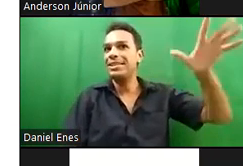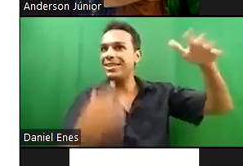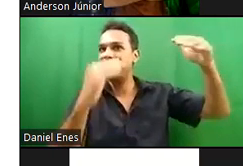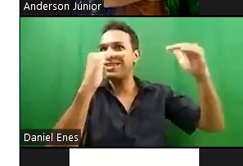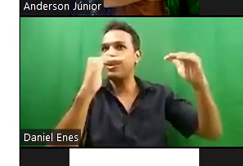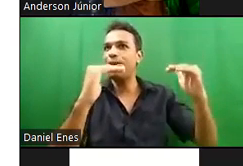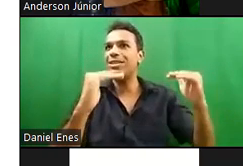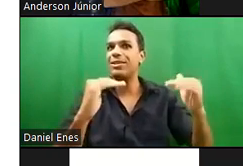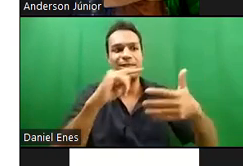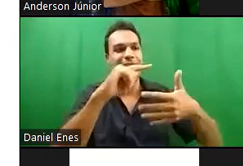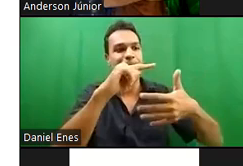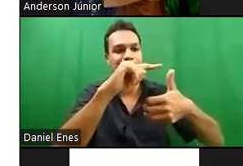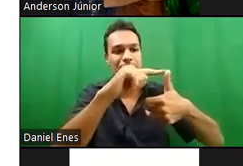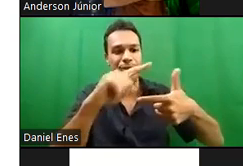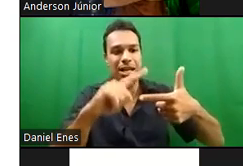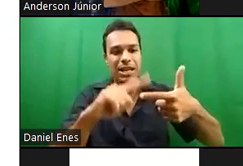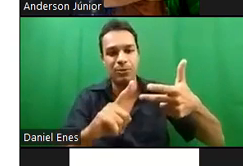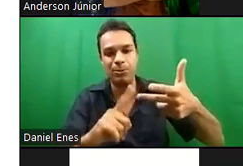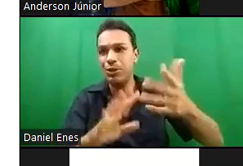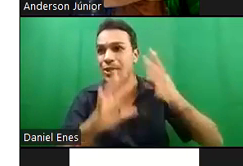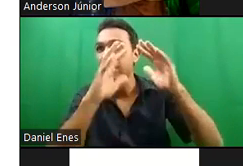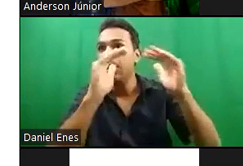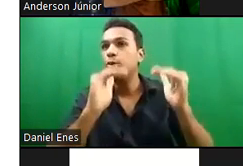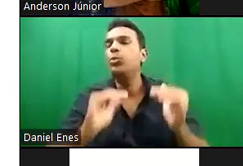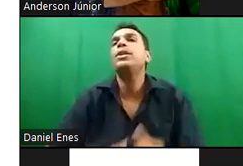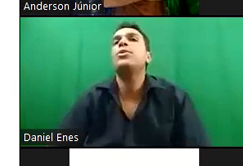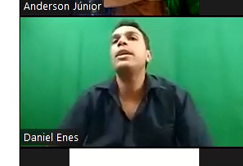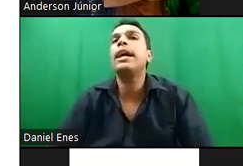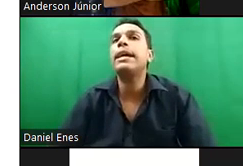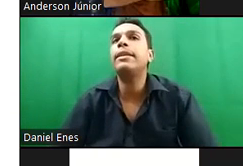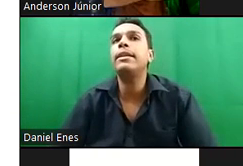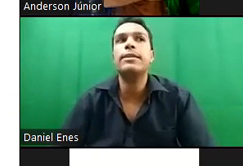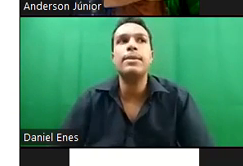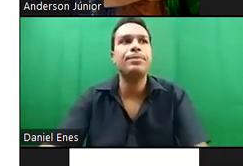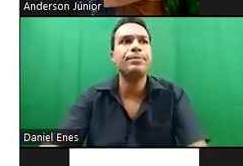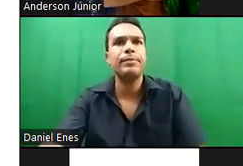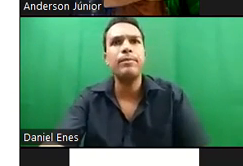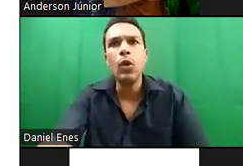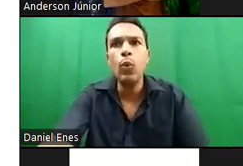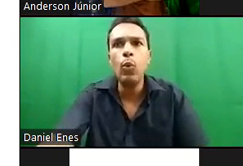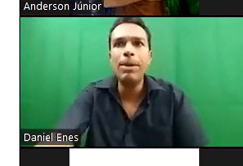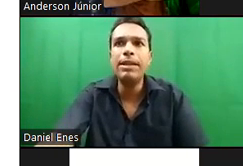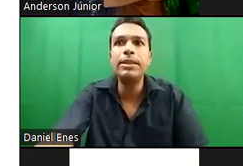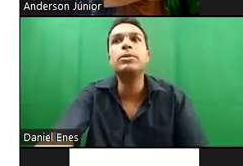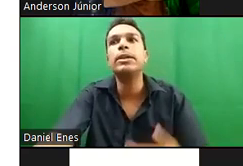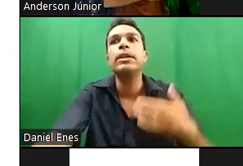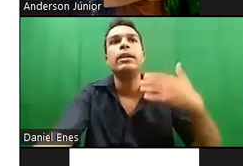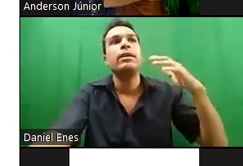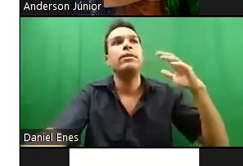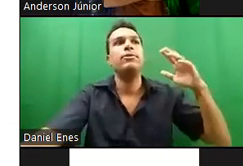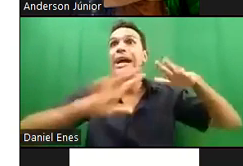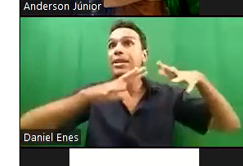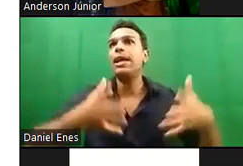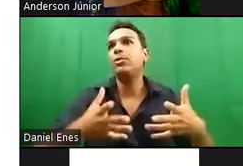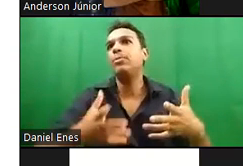todas essas coisas dos elementos da fonética, fonologia, tudo isso que caracteriza uma língua,